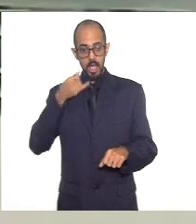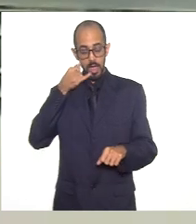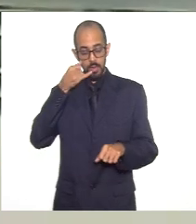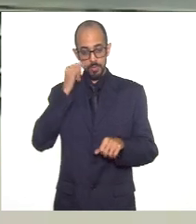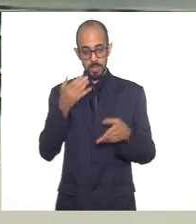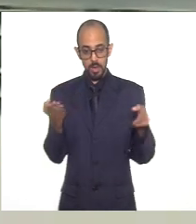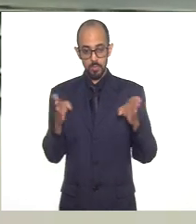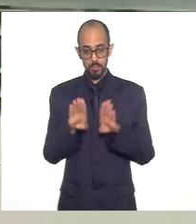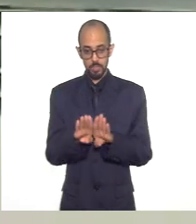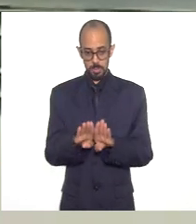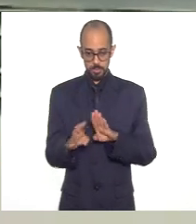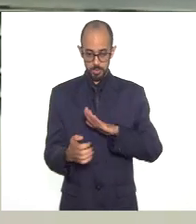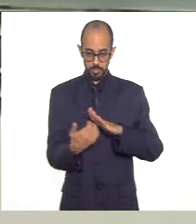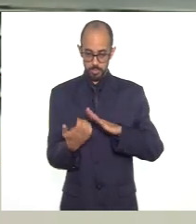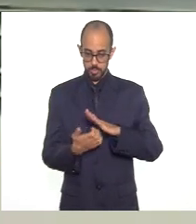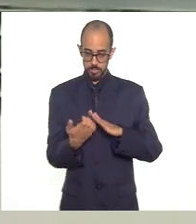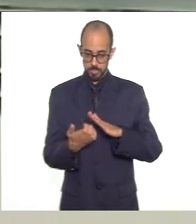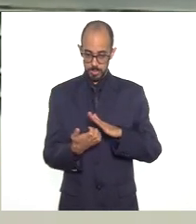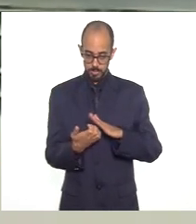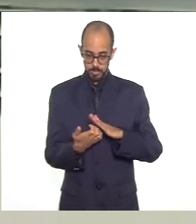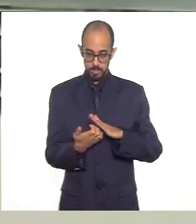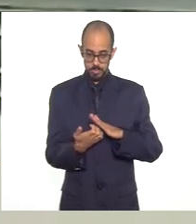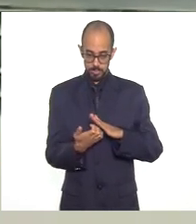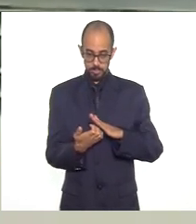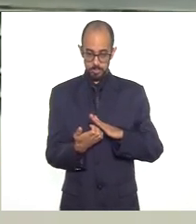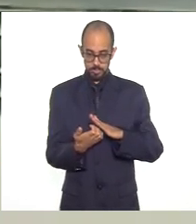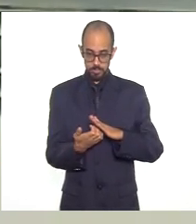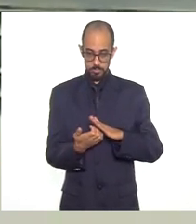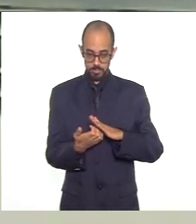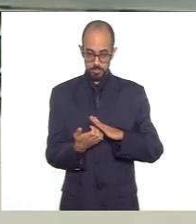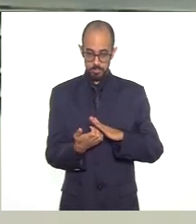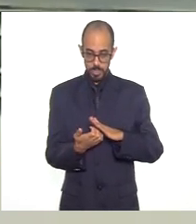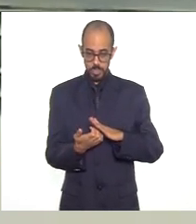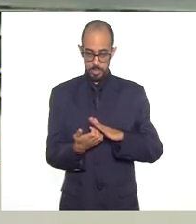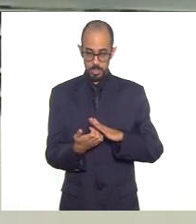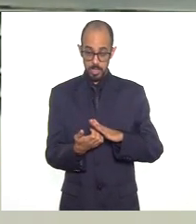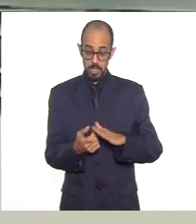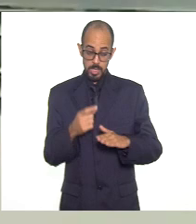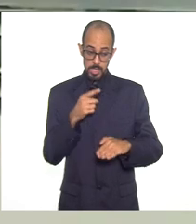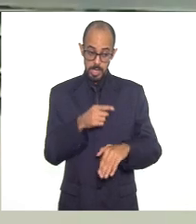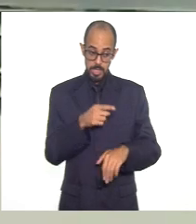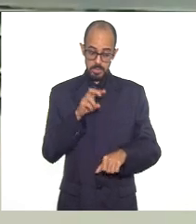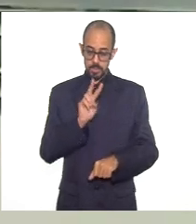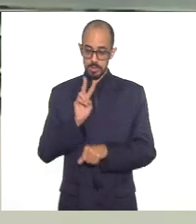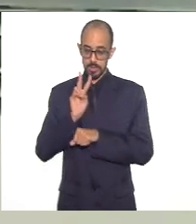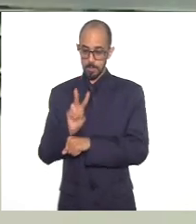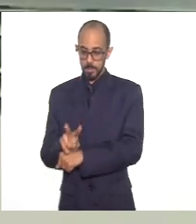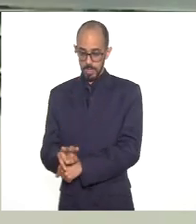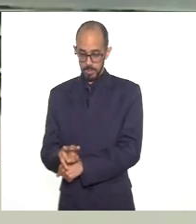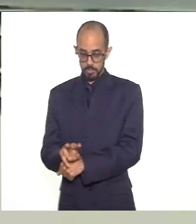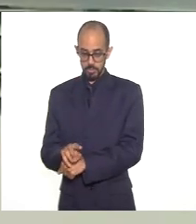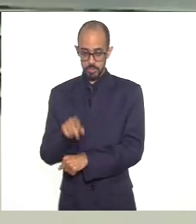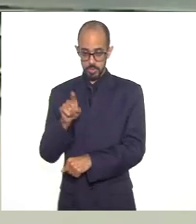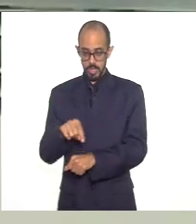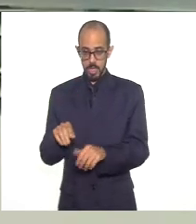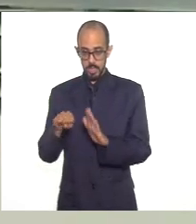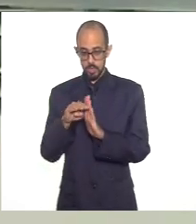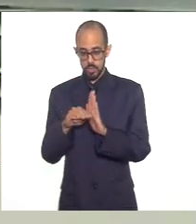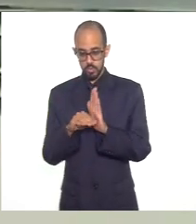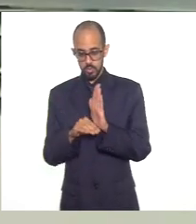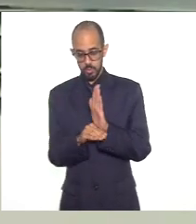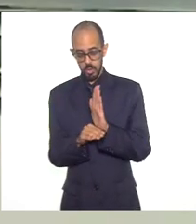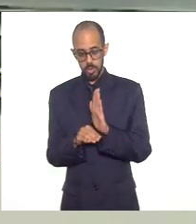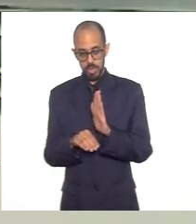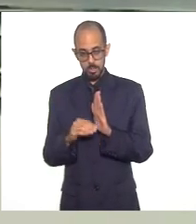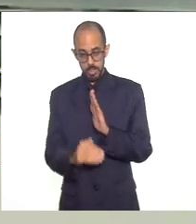fechem. E os empréstimos que fazem parte do Supera Rio